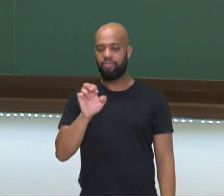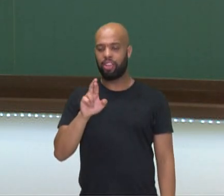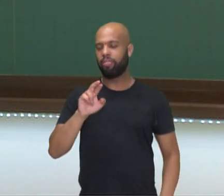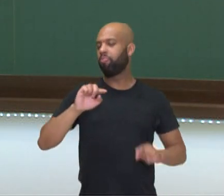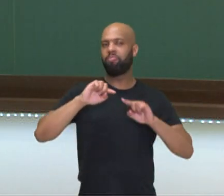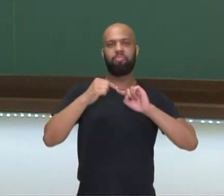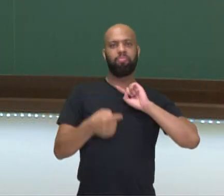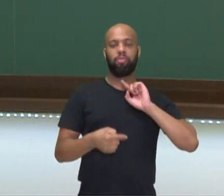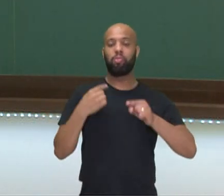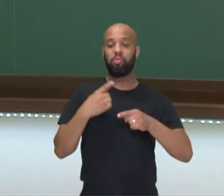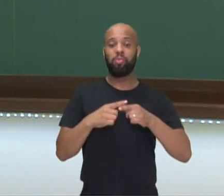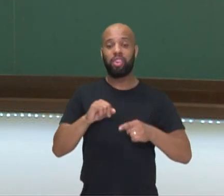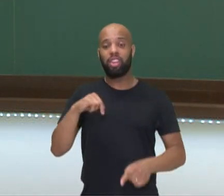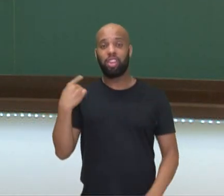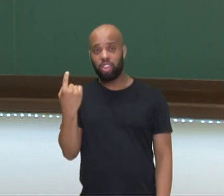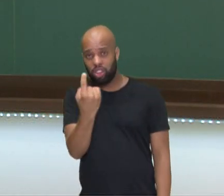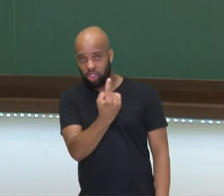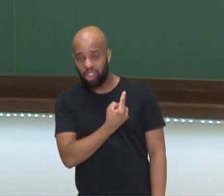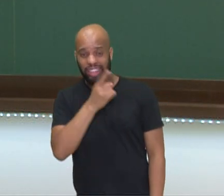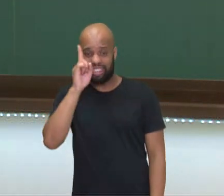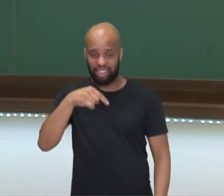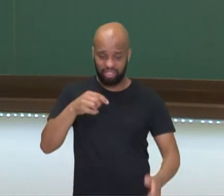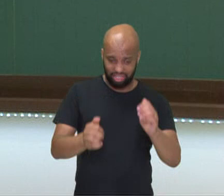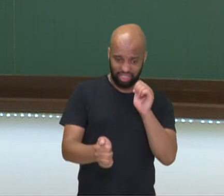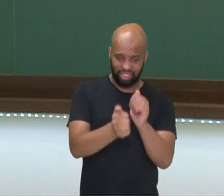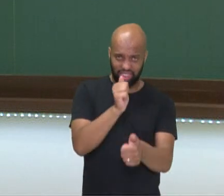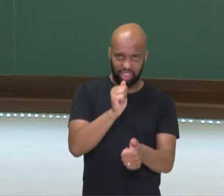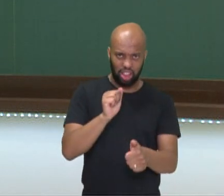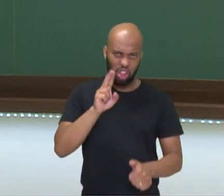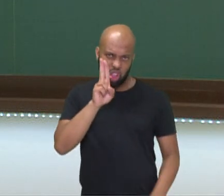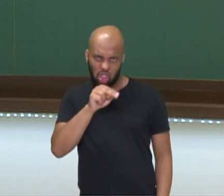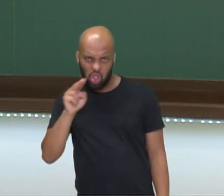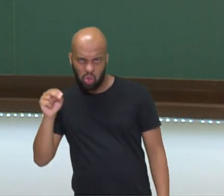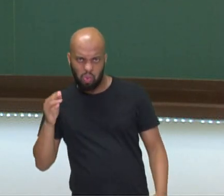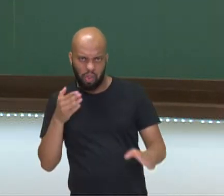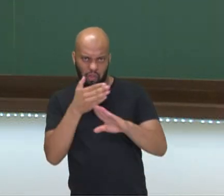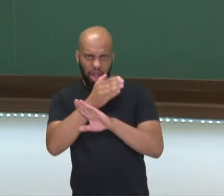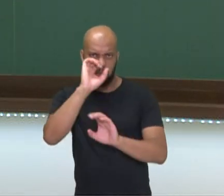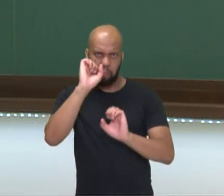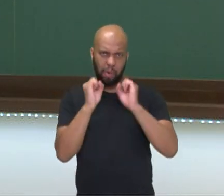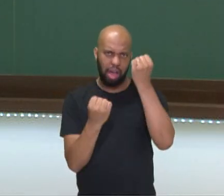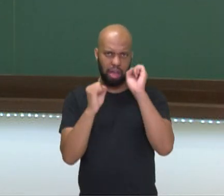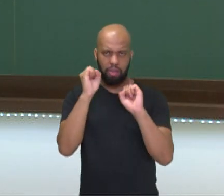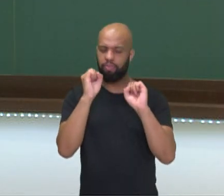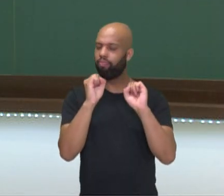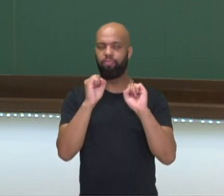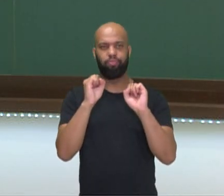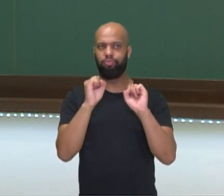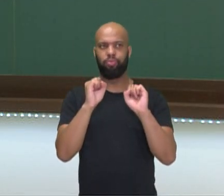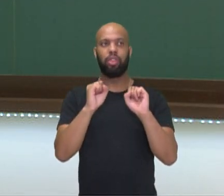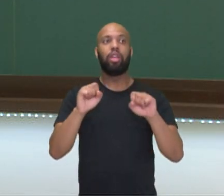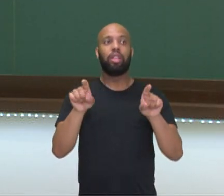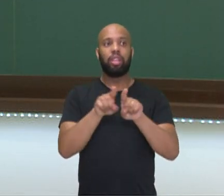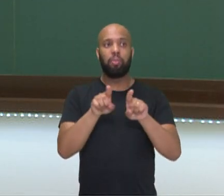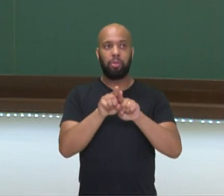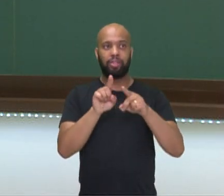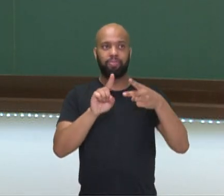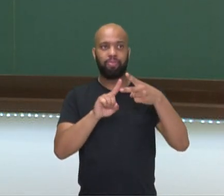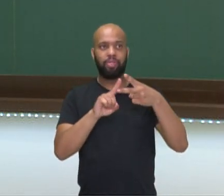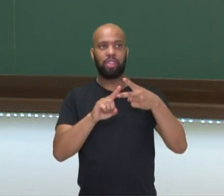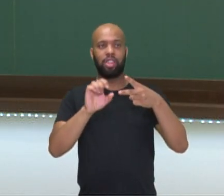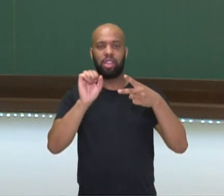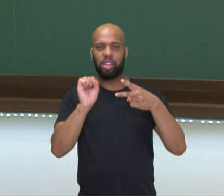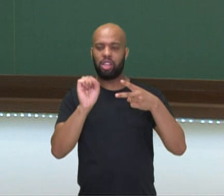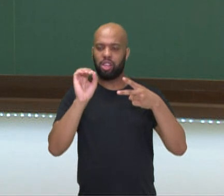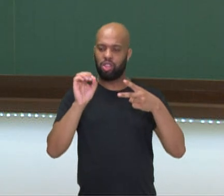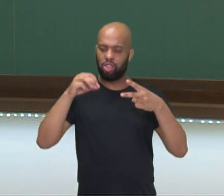atletas, nós não podemos dizer que nunca vamos à academia. Às vezes, também não. Sometimes também não é possível,